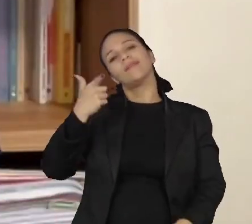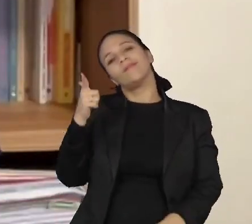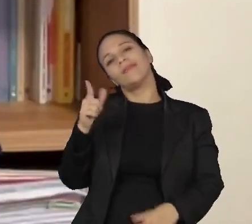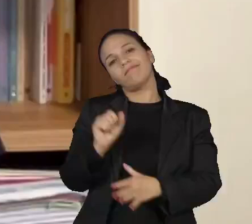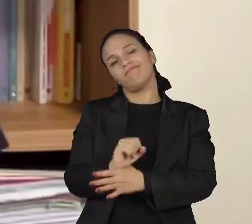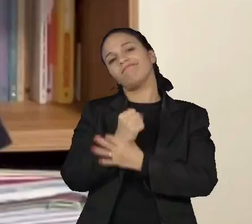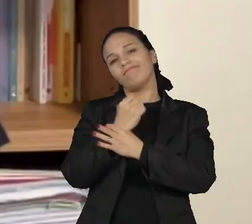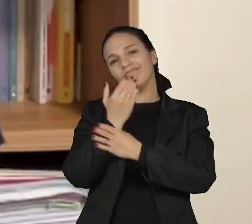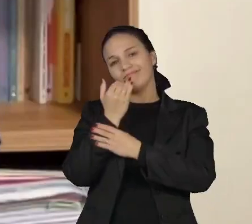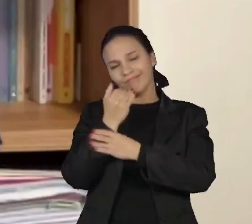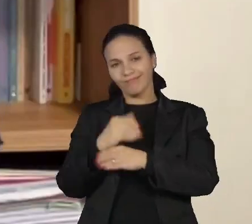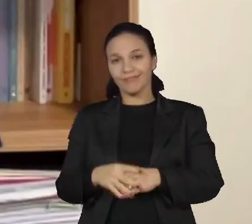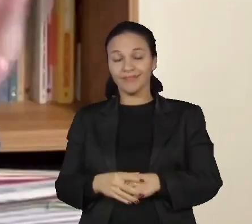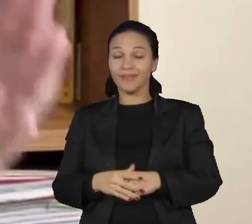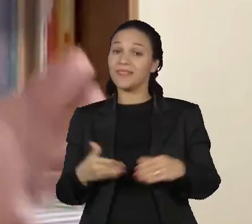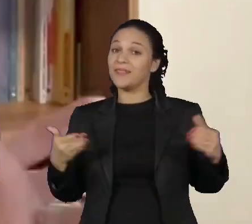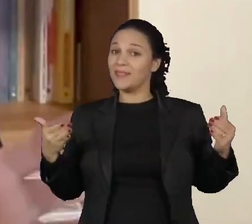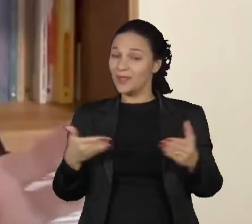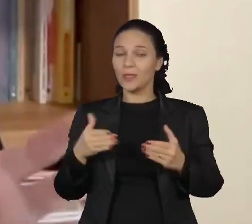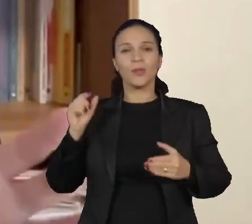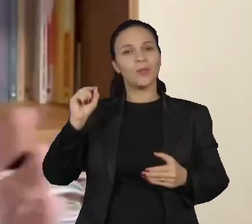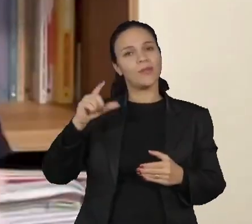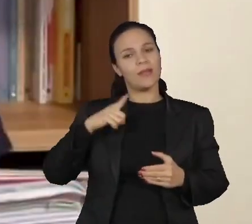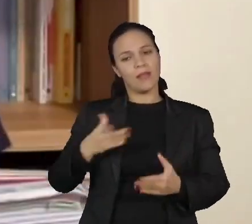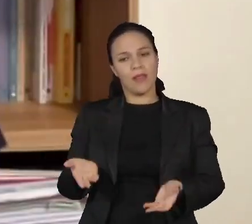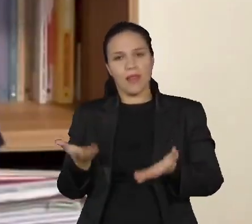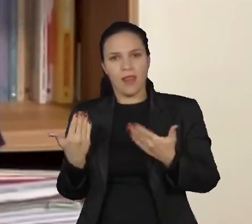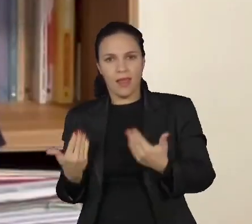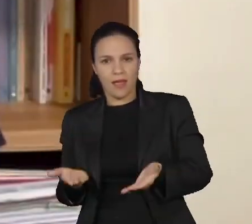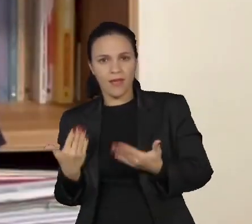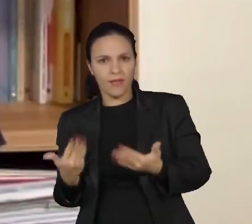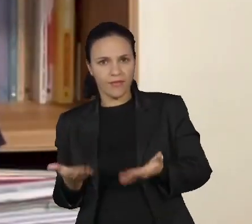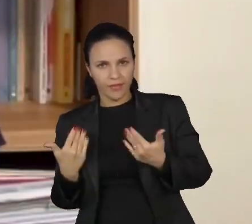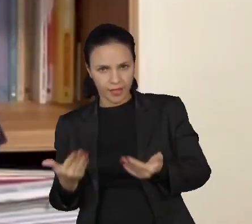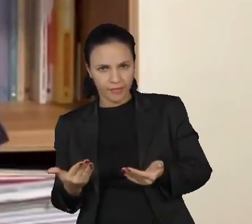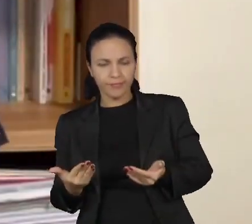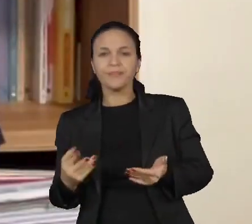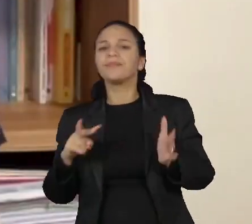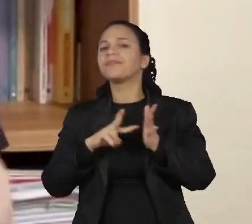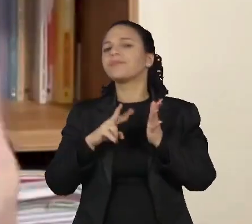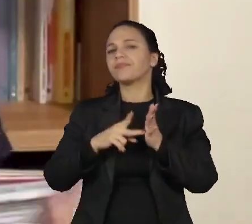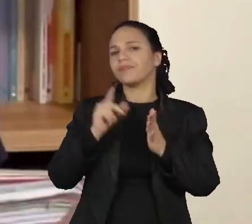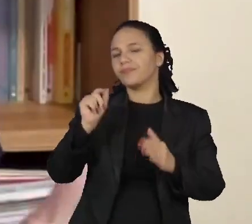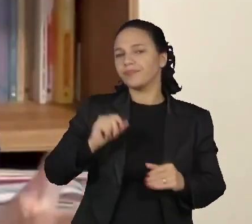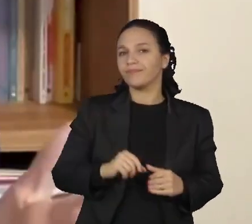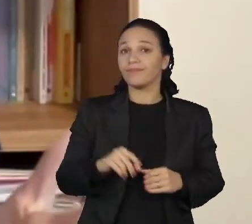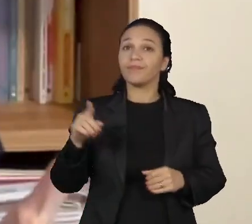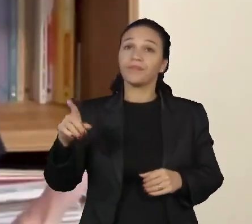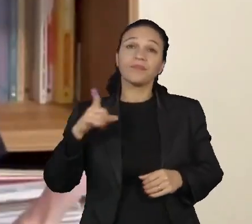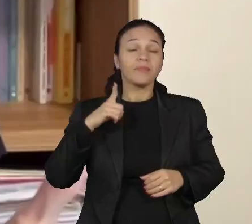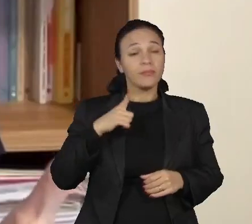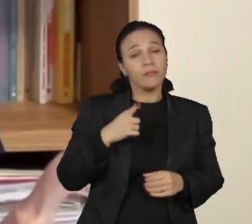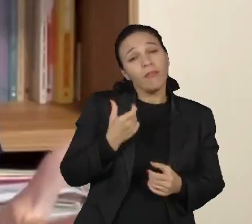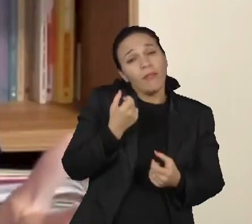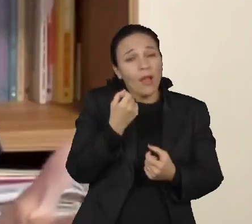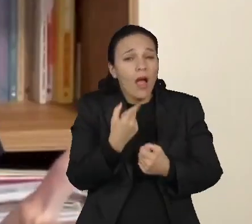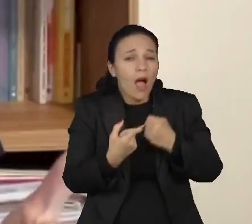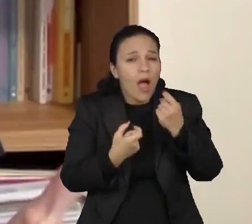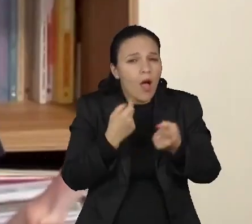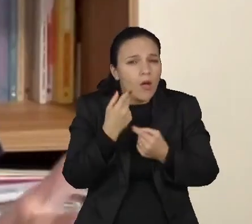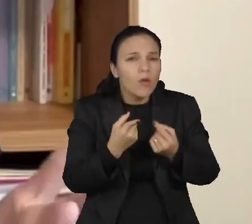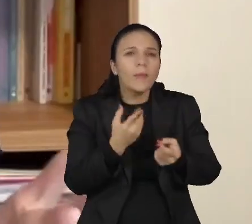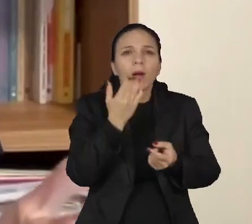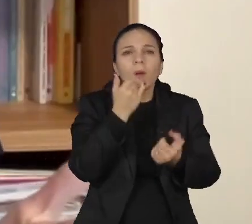alimentar dela, que hoje a gente divide em leve, isso quer dizer que a pessoa está com alguma dificuldade de